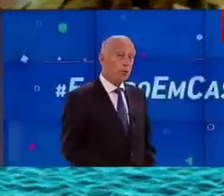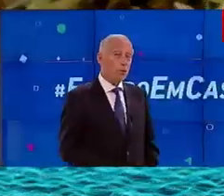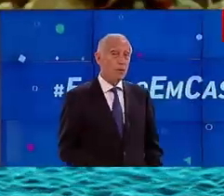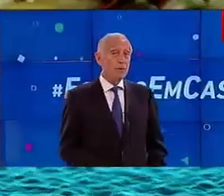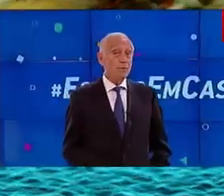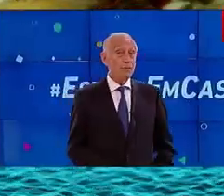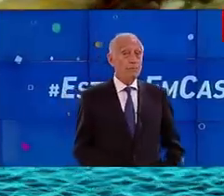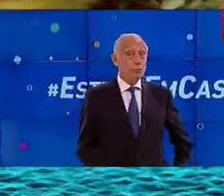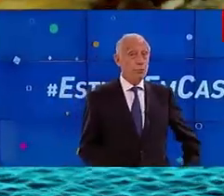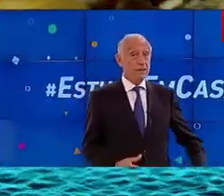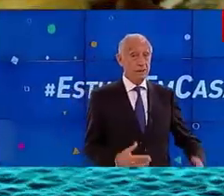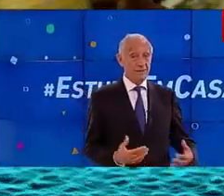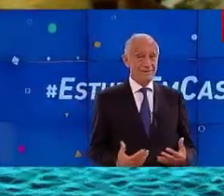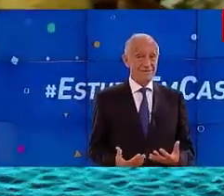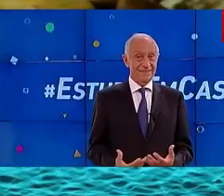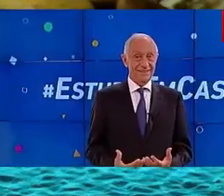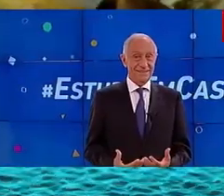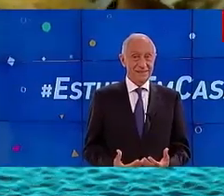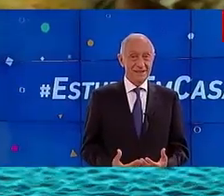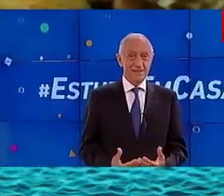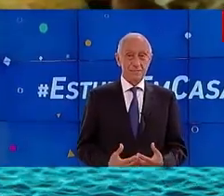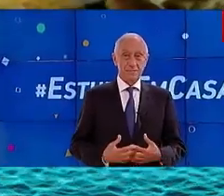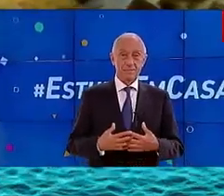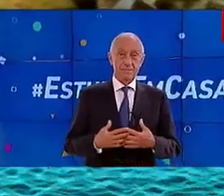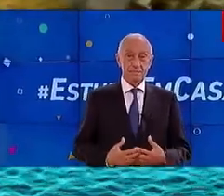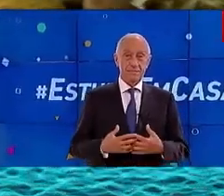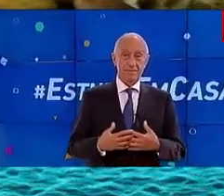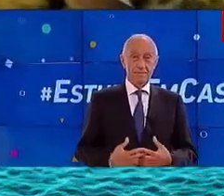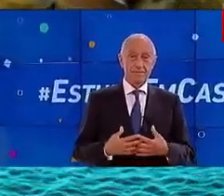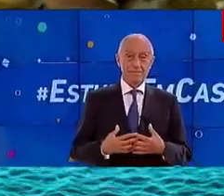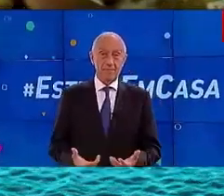E depois, quando pude,